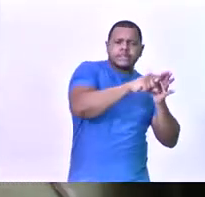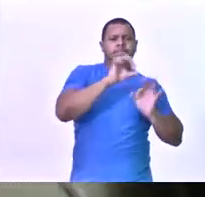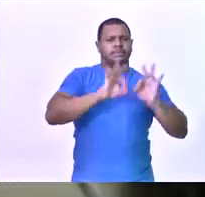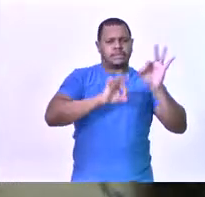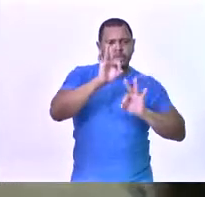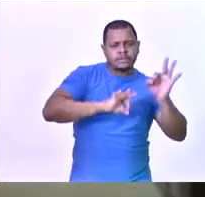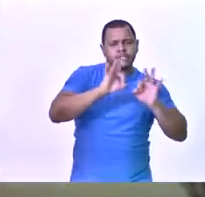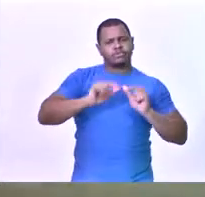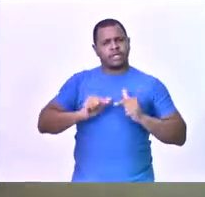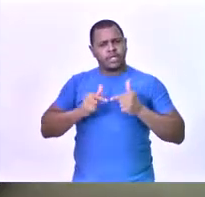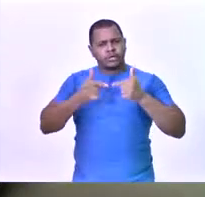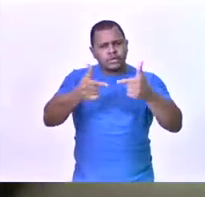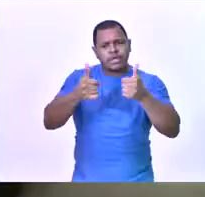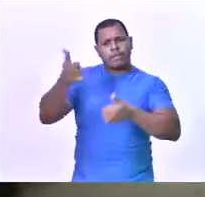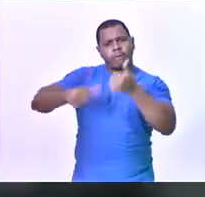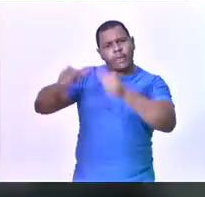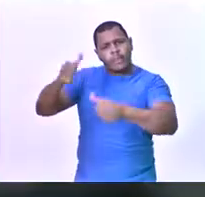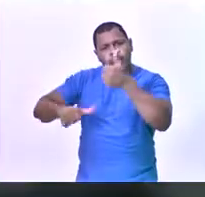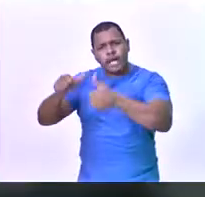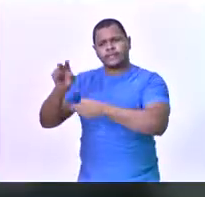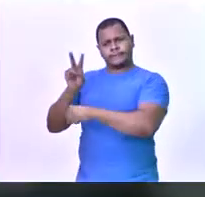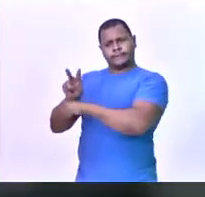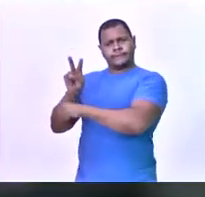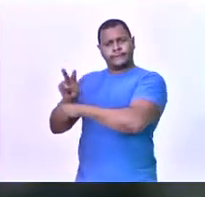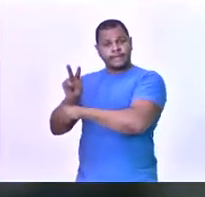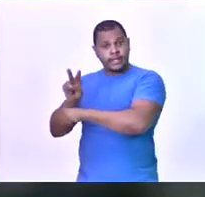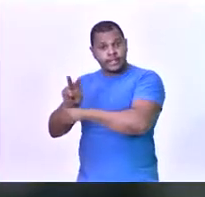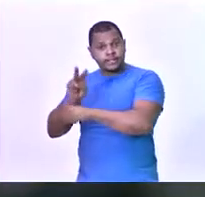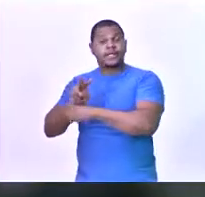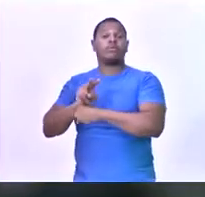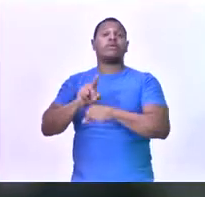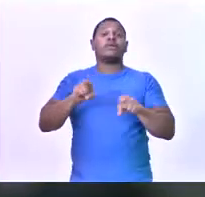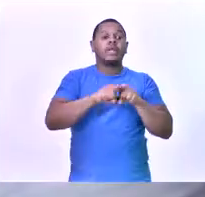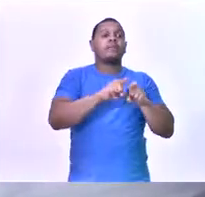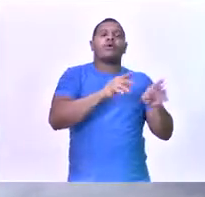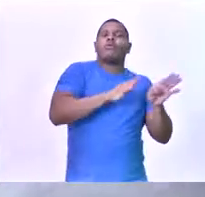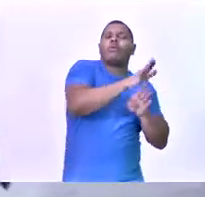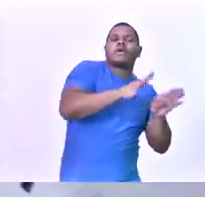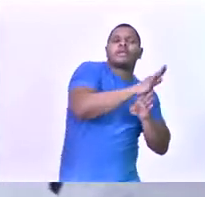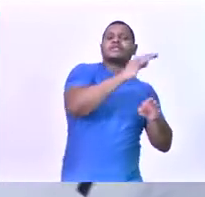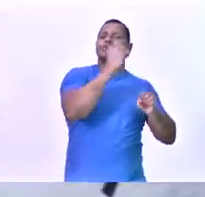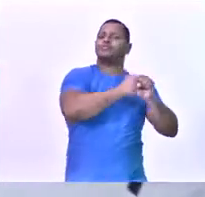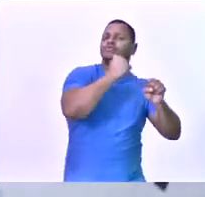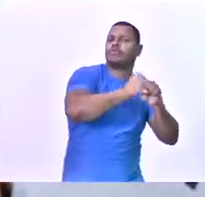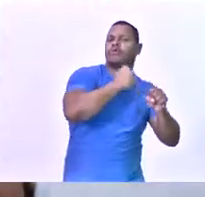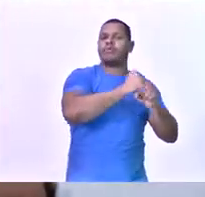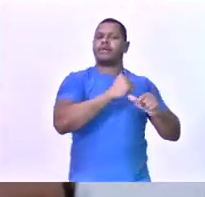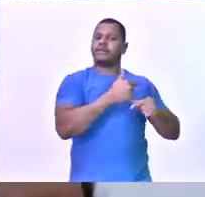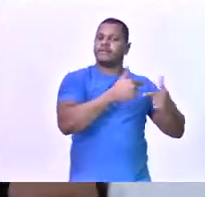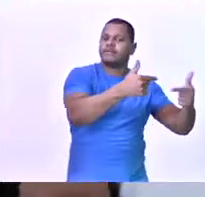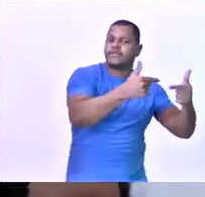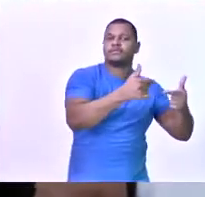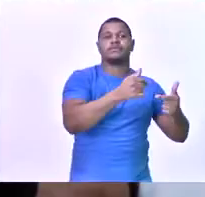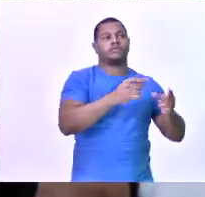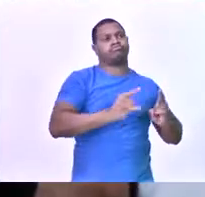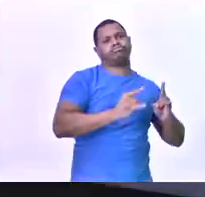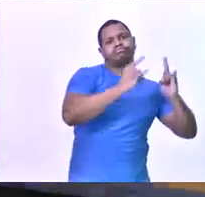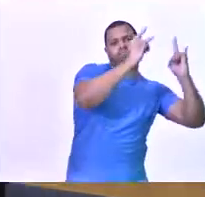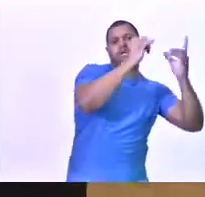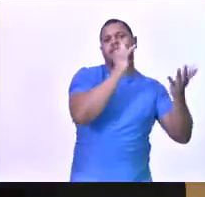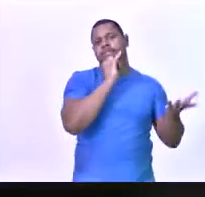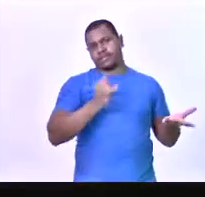pesquisas, planejamentos, execuções, análises, fiscalizações e consultorias de obras e serviços